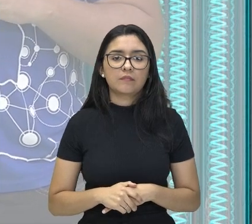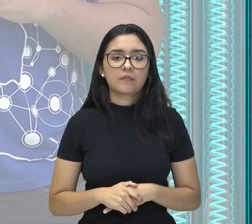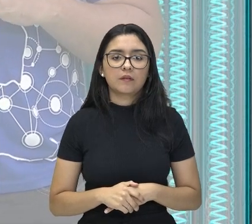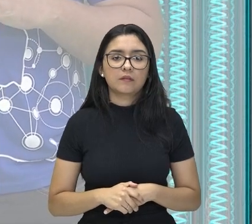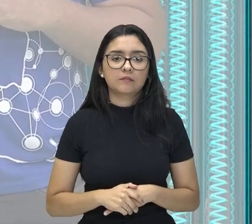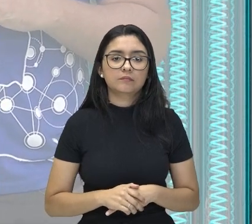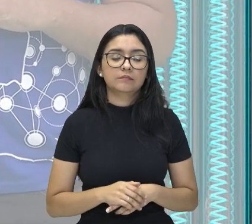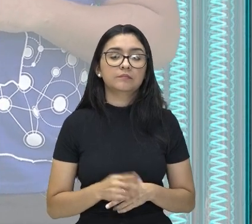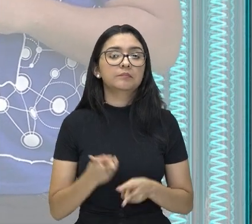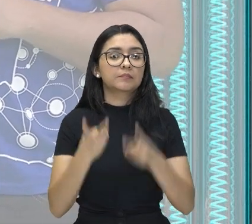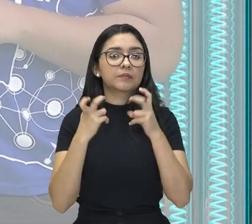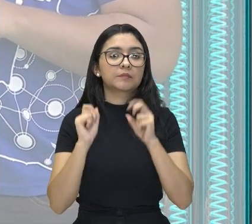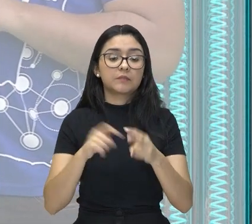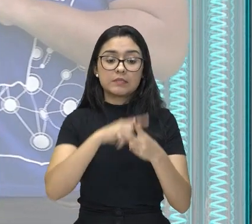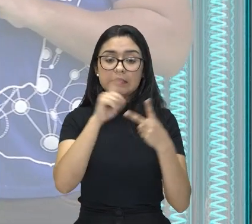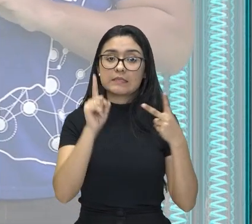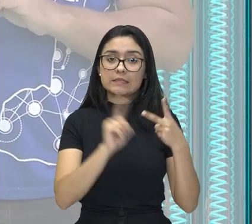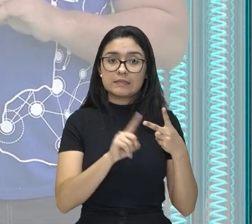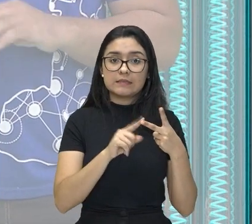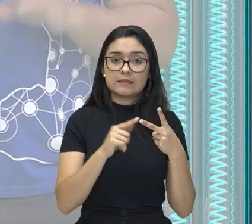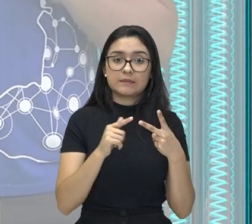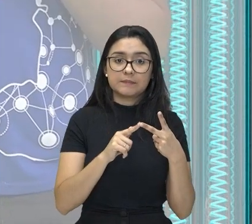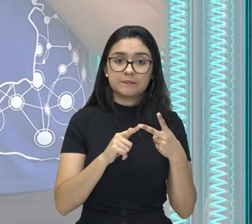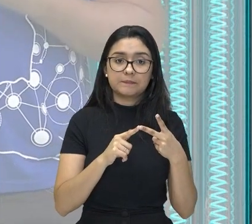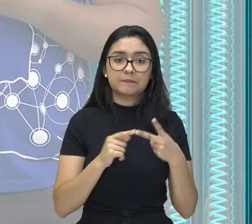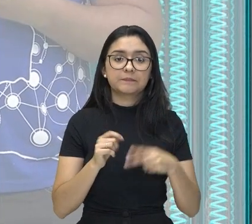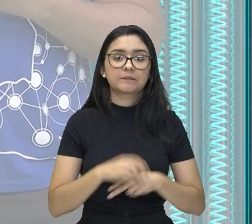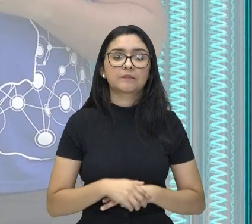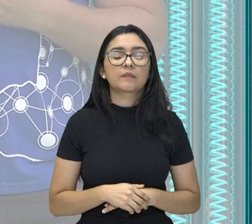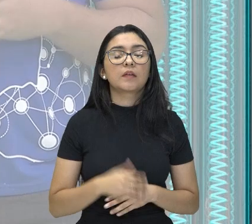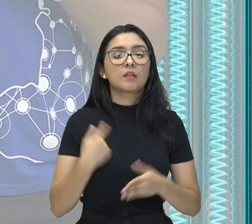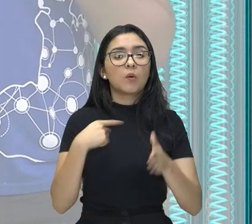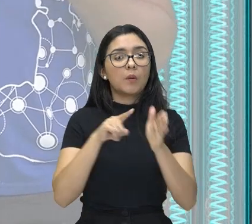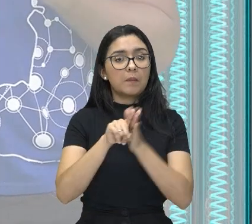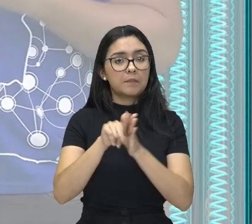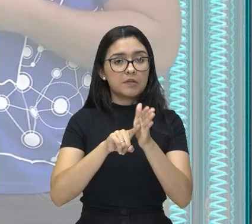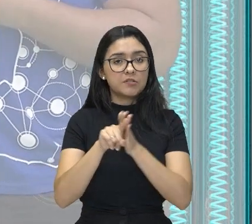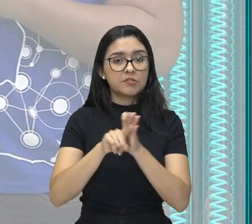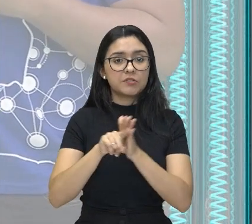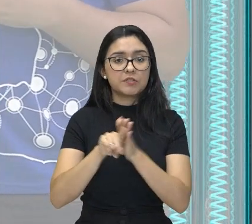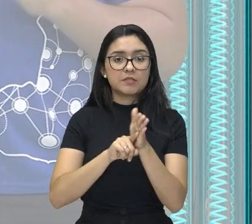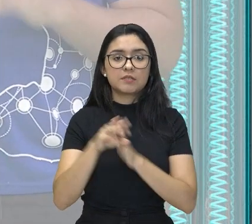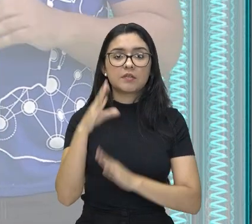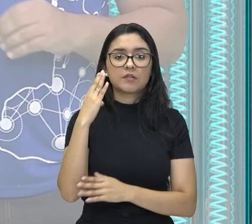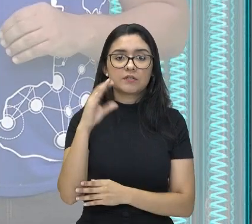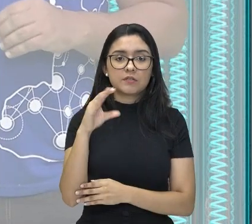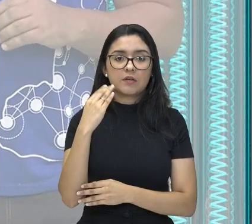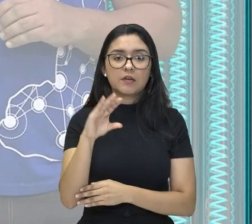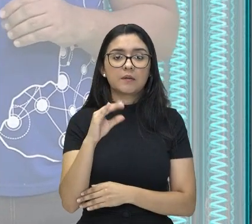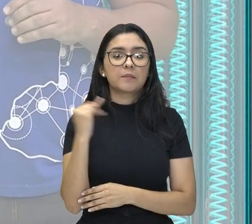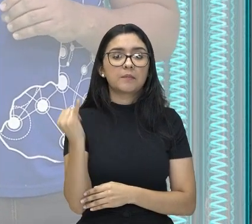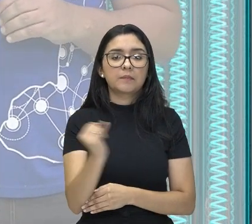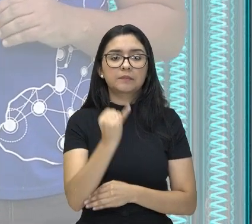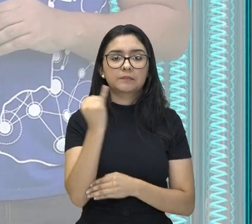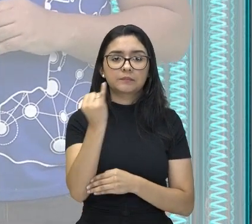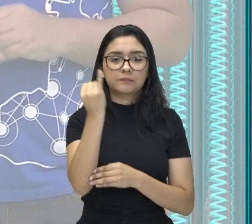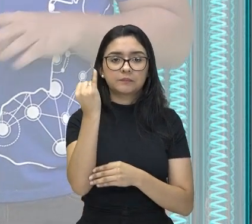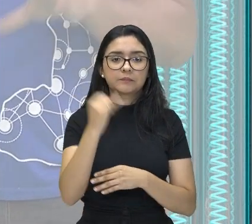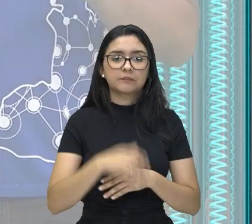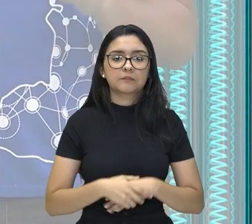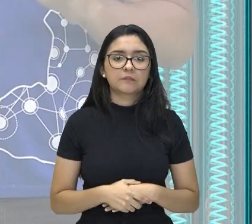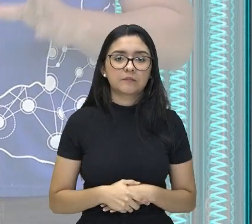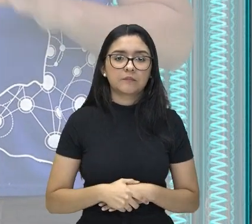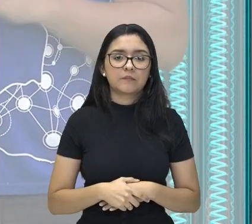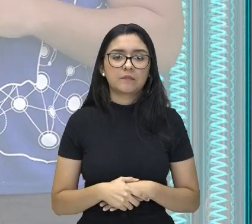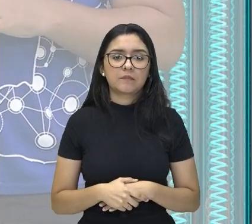ele apresenta aqui. Segundo a pesquisa científica, certo? Segundo a pesquisa científica é